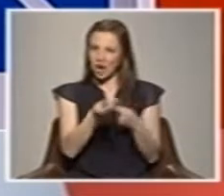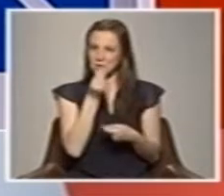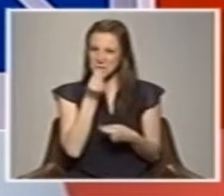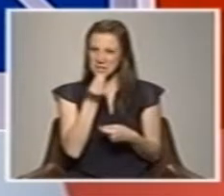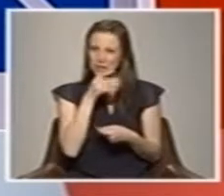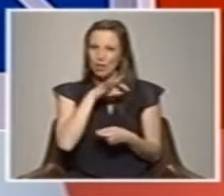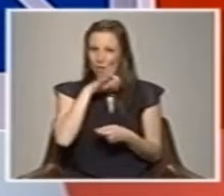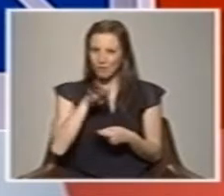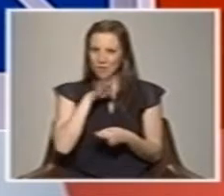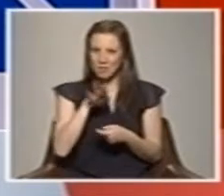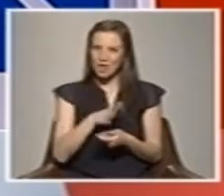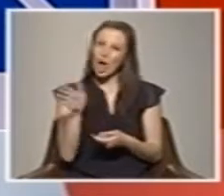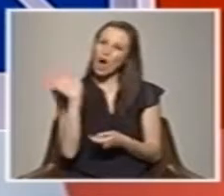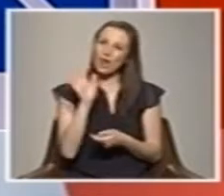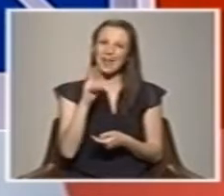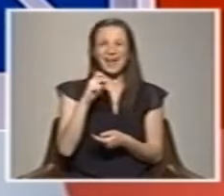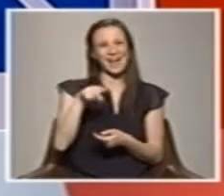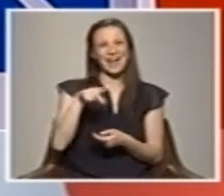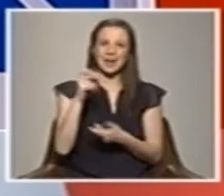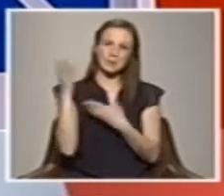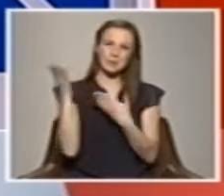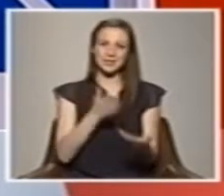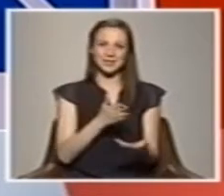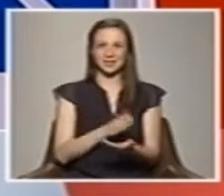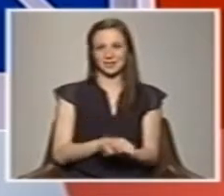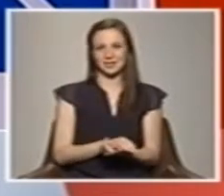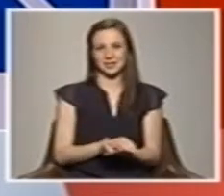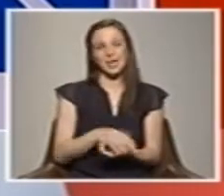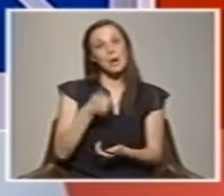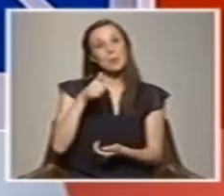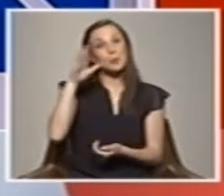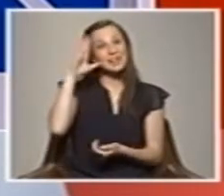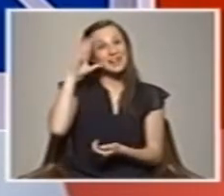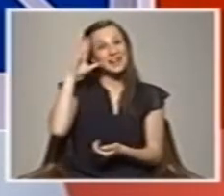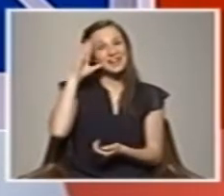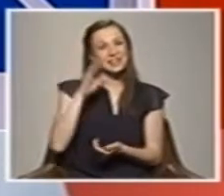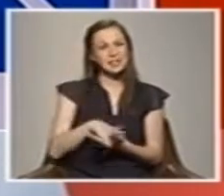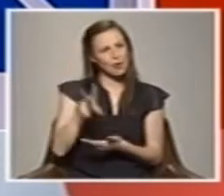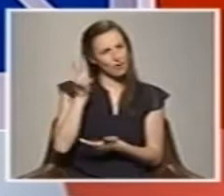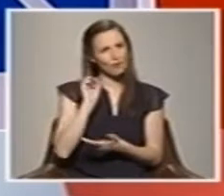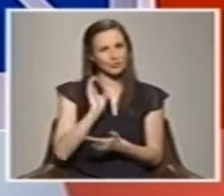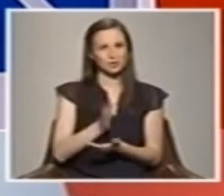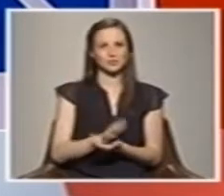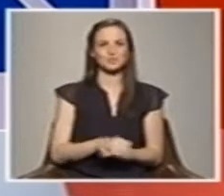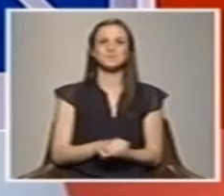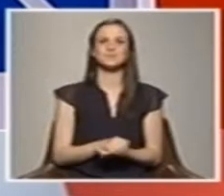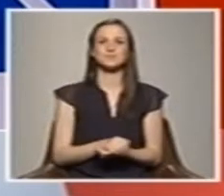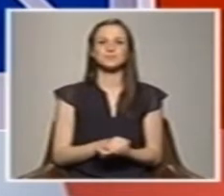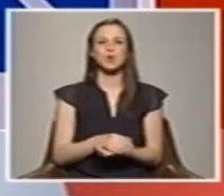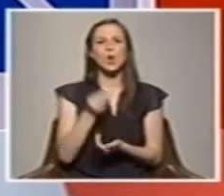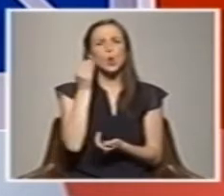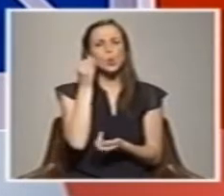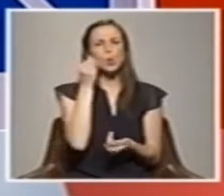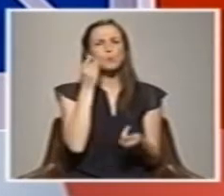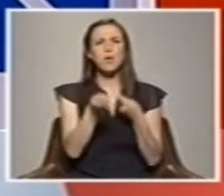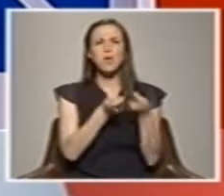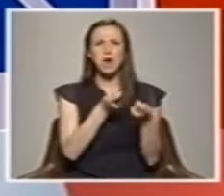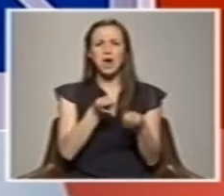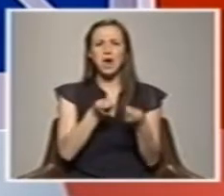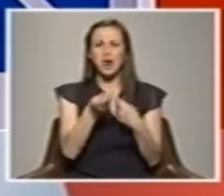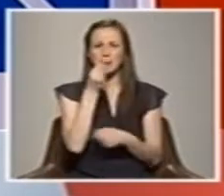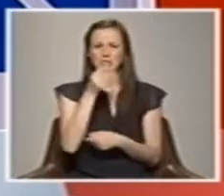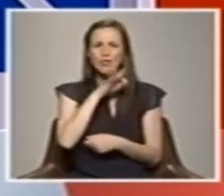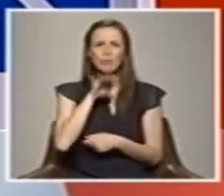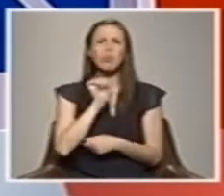da família. Olá, Ana, bem-vinda. Boa tarde. Estamos a ouvi-la. E como é que gere a alimentação da família?